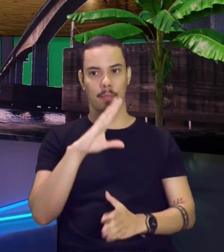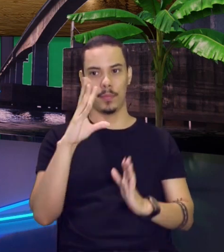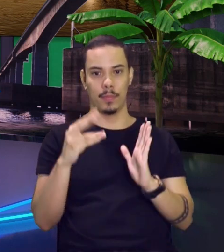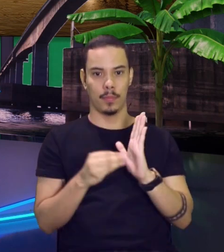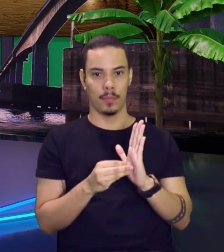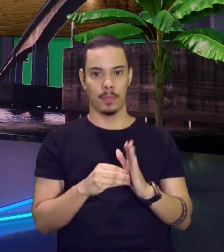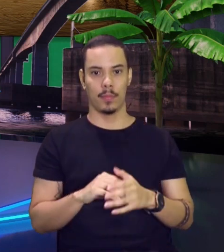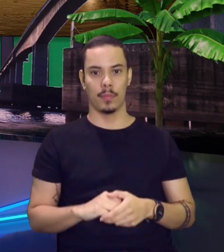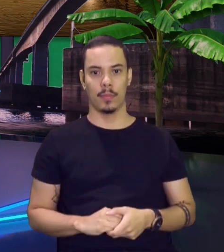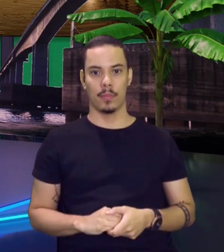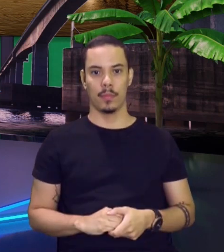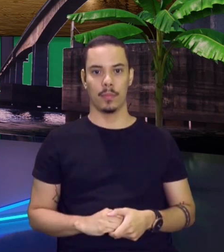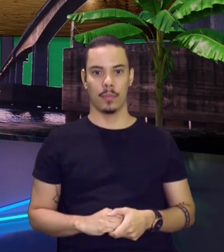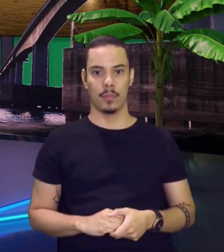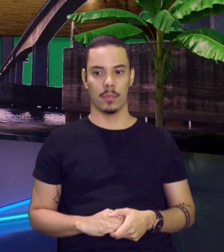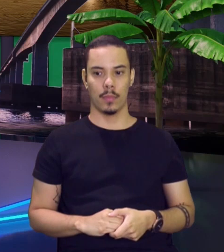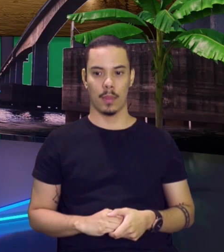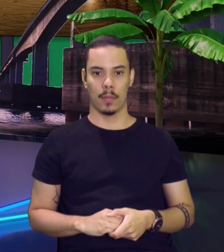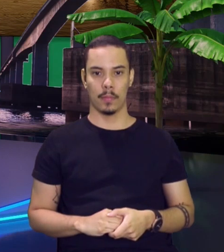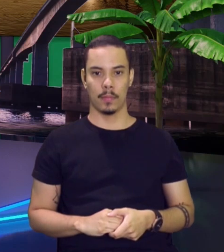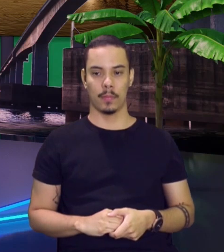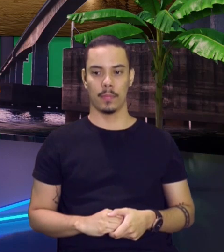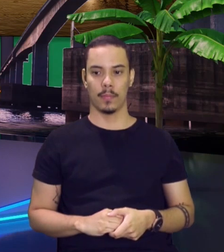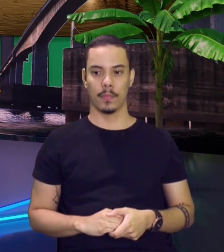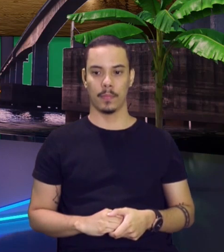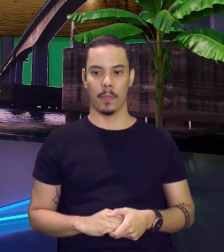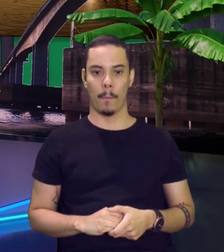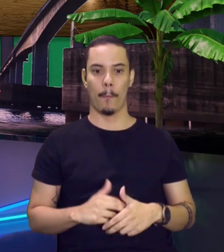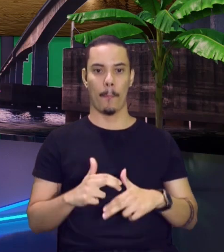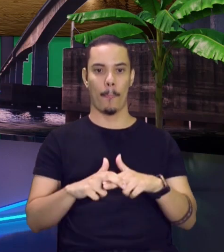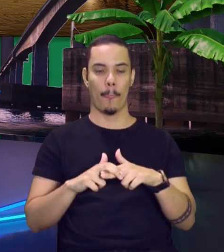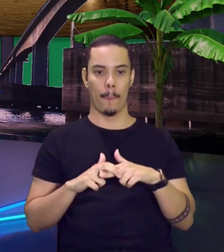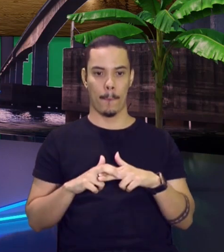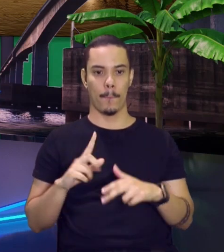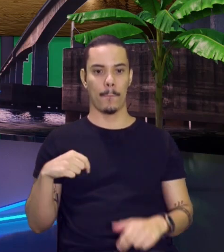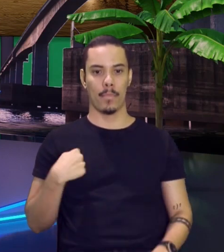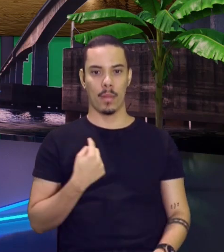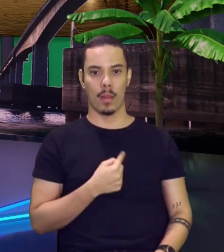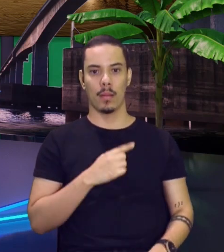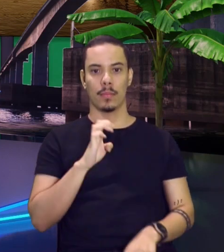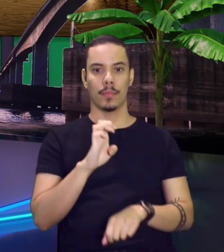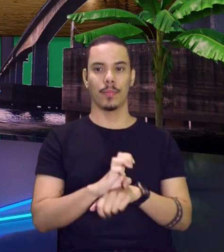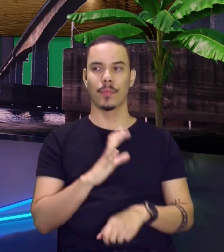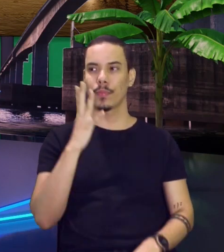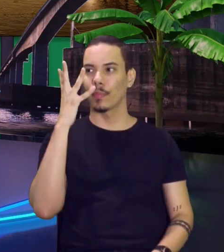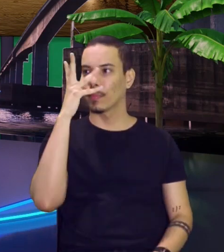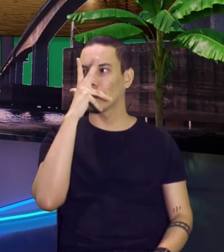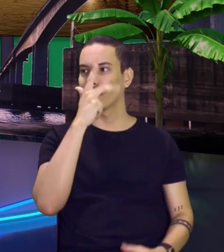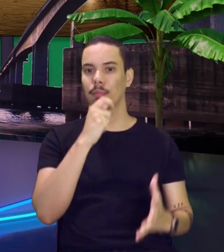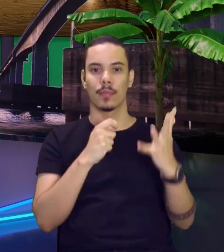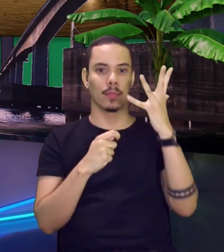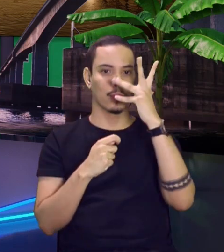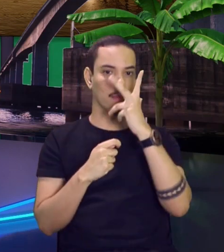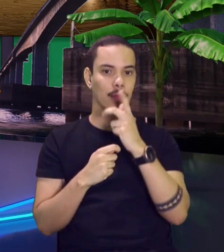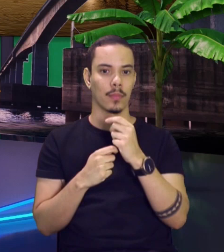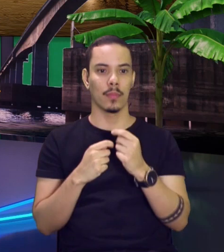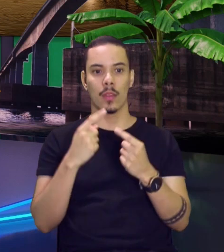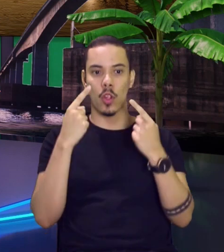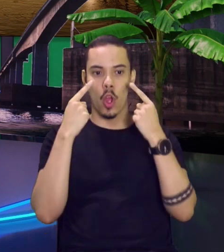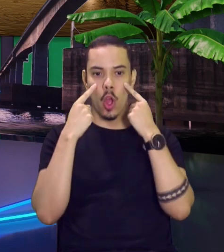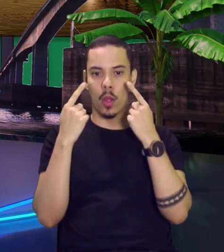tá? Portanto, o nosso estado tem belezas naturais lindas, como você está observando aí